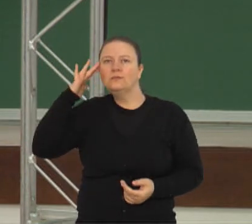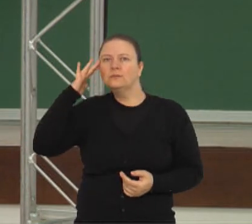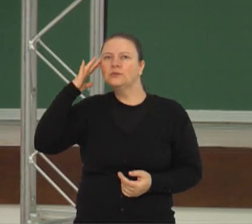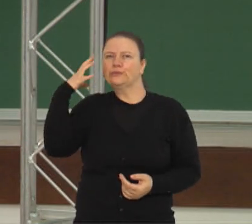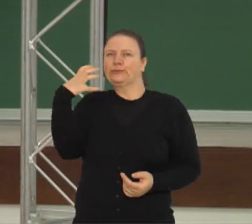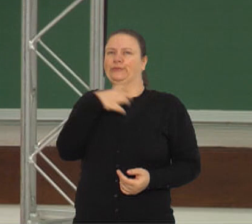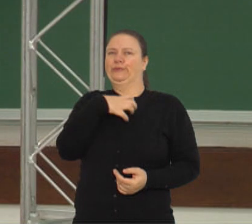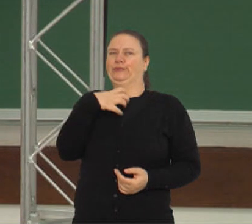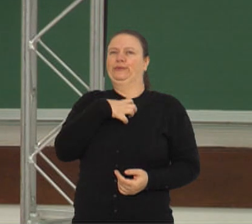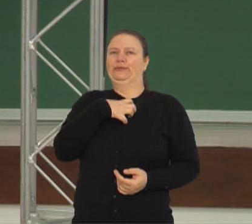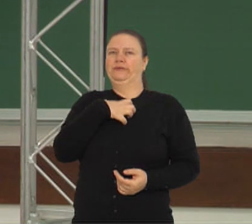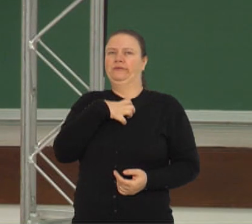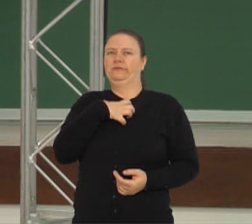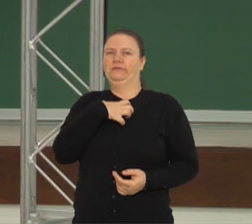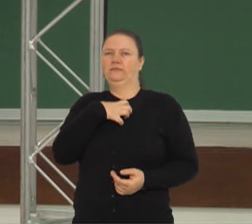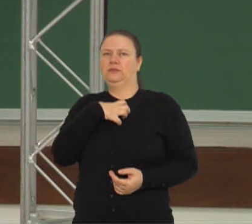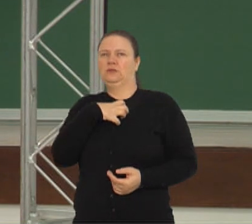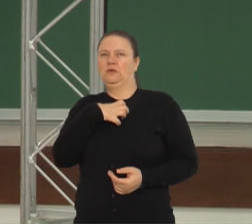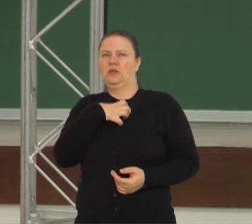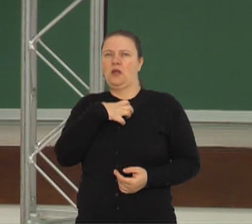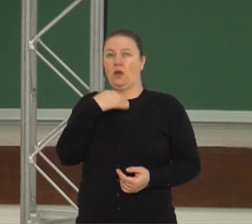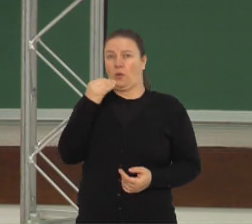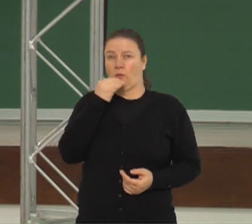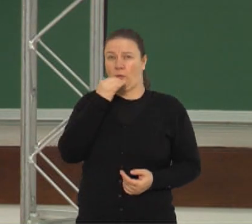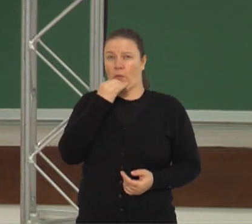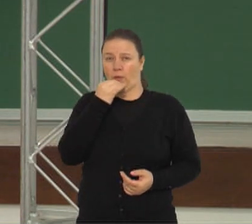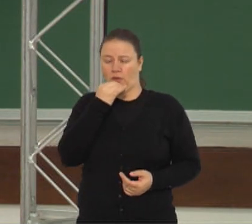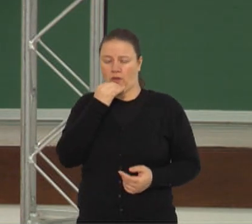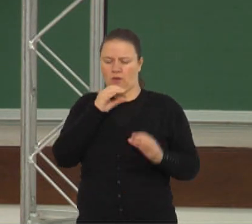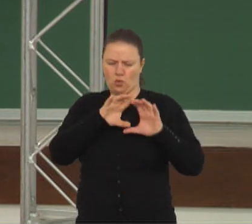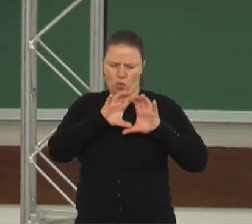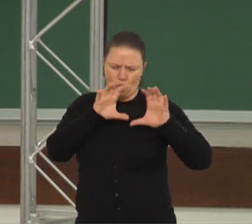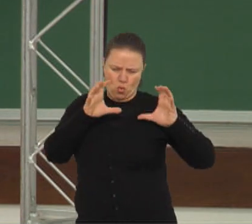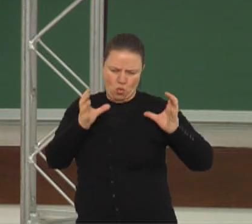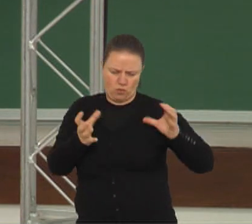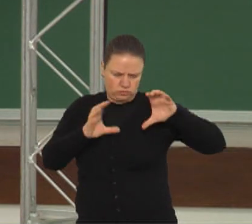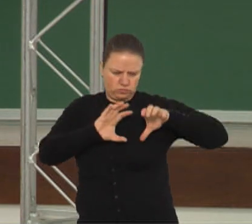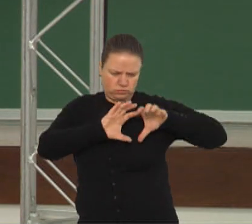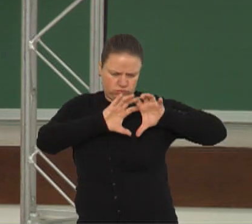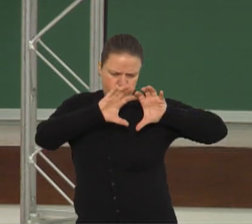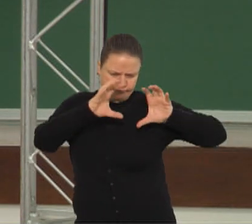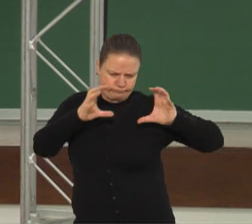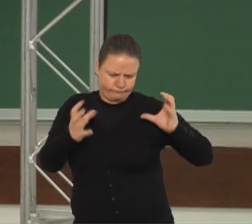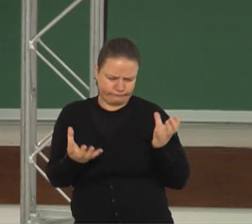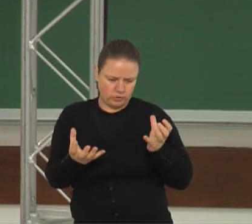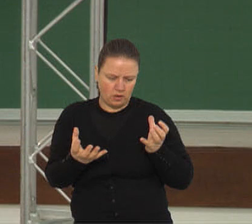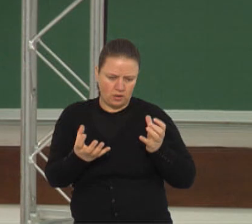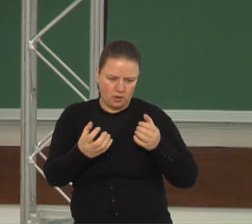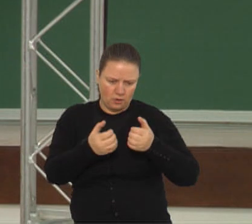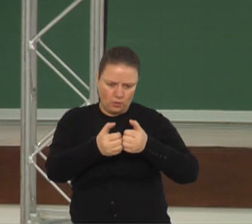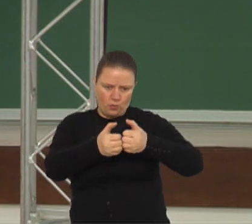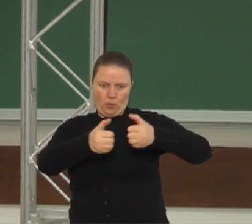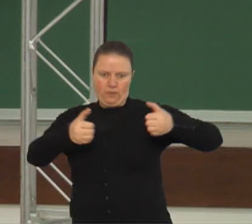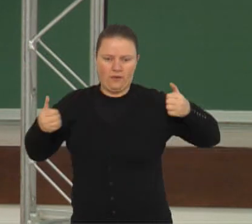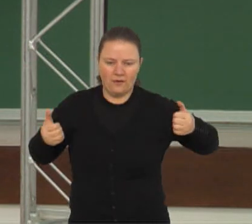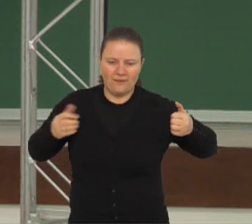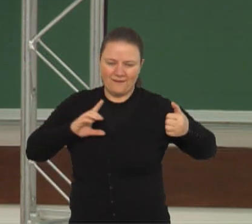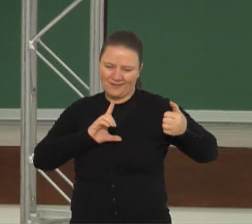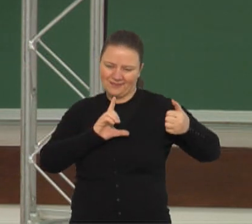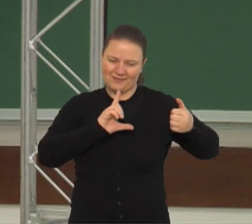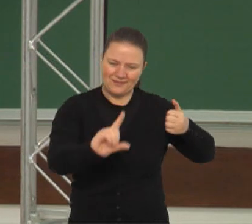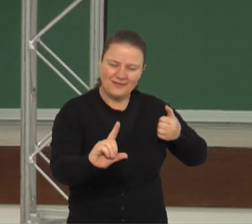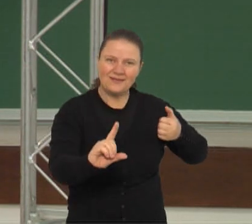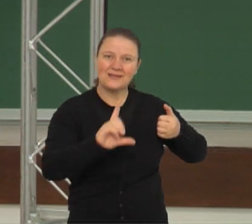bem figurado, né, o sair de Matrix é o sair da caverna, mas nele também temos um monte de conteúdos